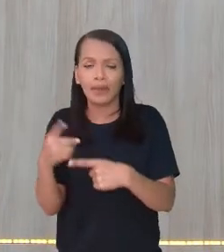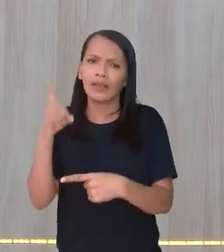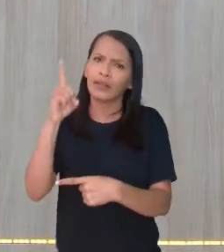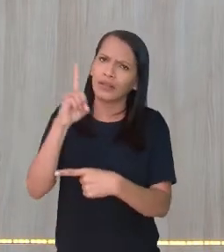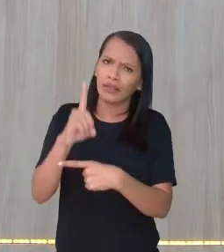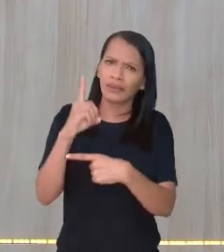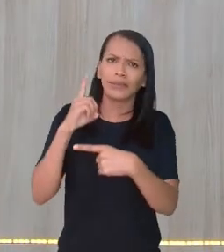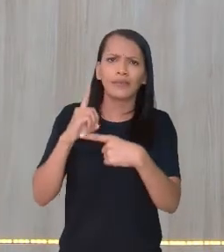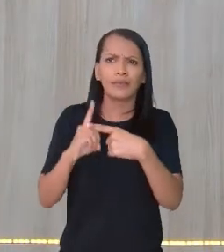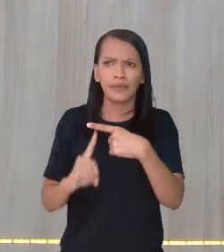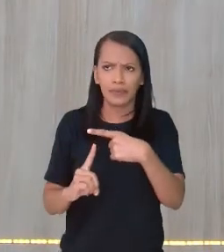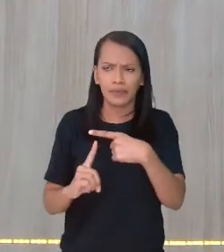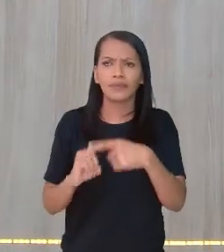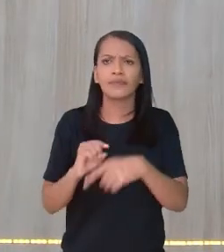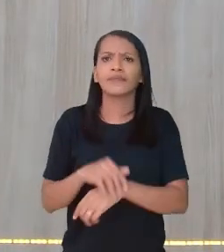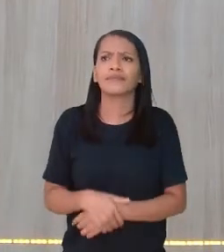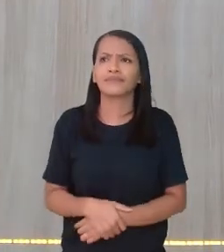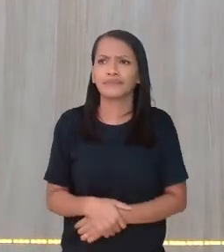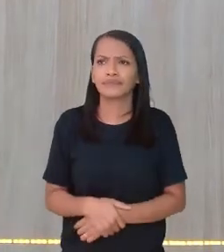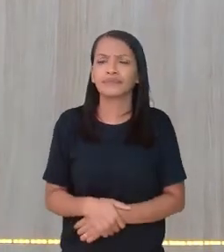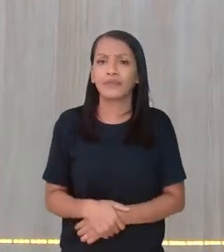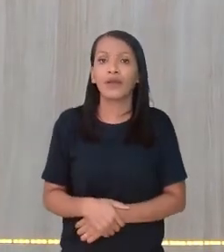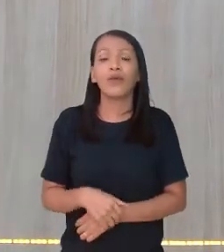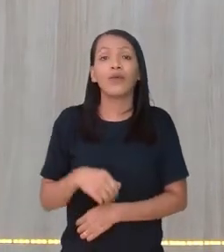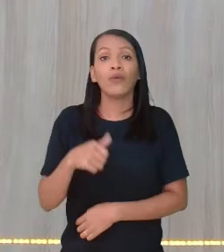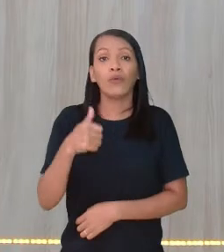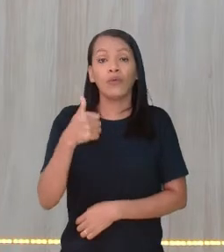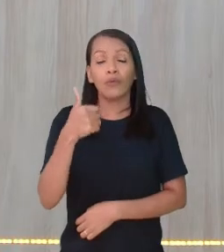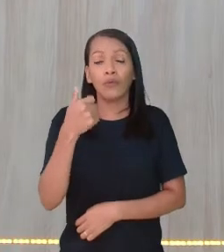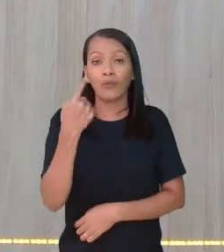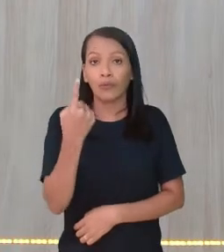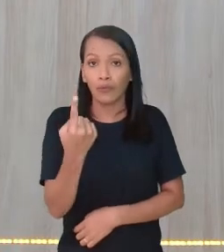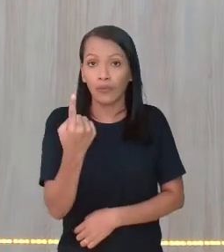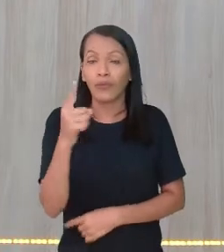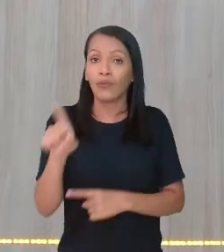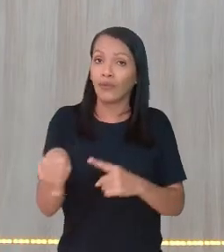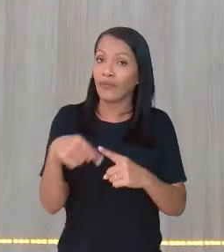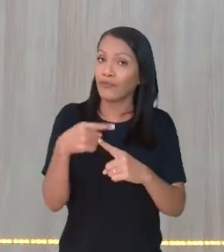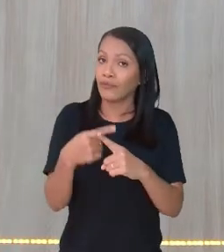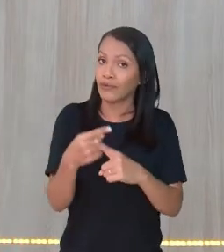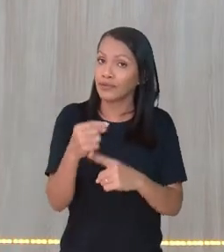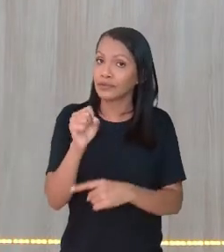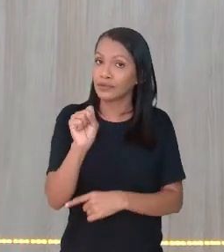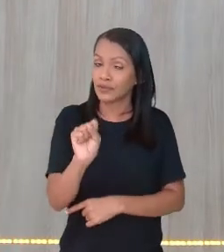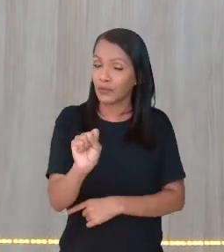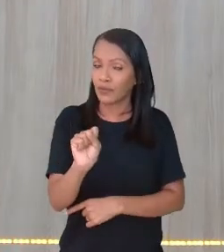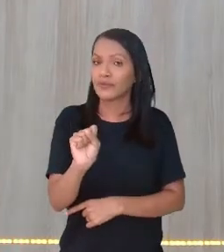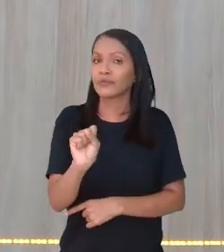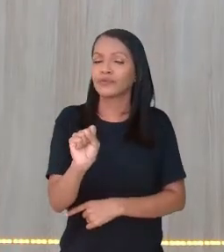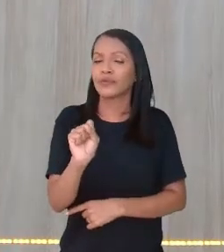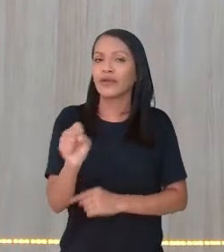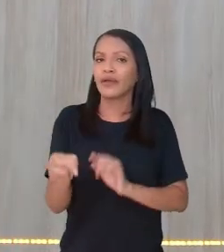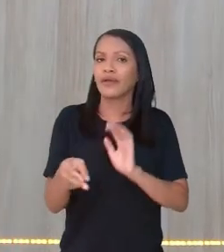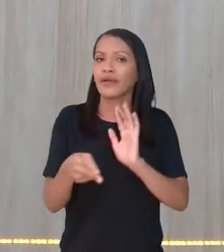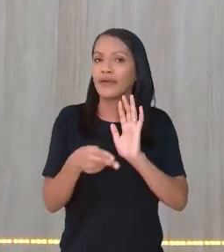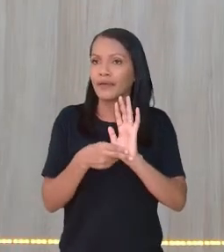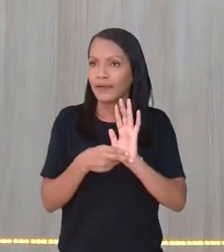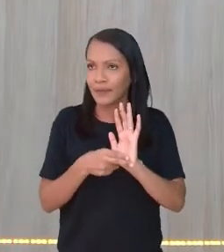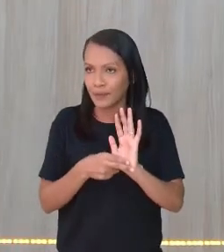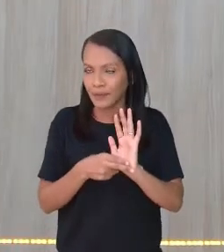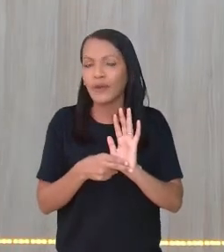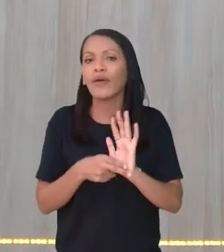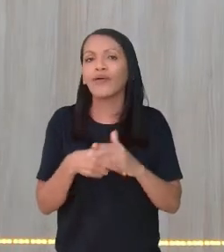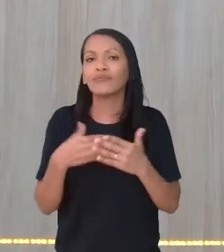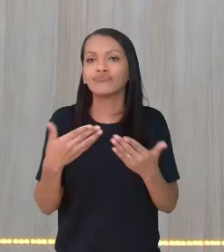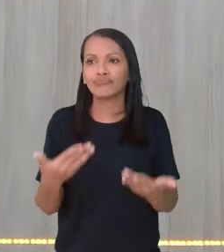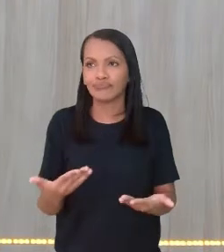Então eu tenho aí, ó, 1 vezes 8 é igual a 8, 2 vezes 1 é igual a 2, 8 dividido por